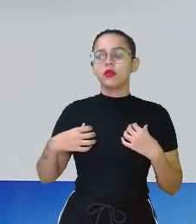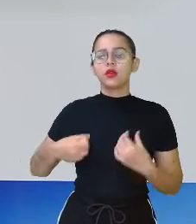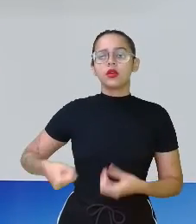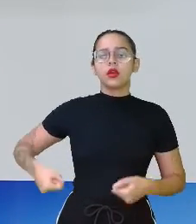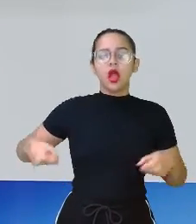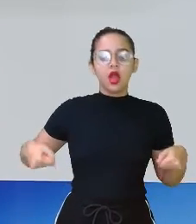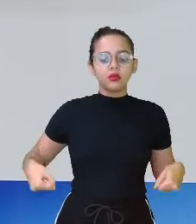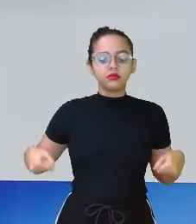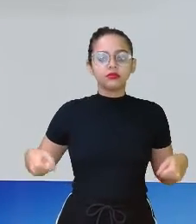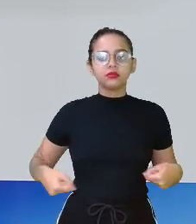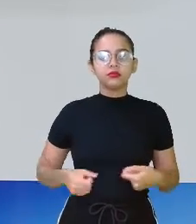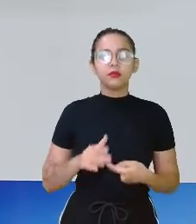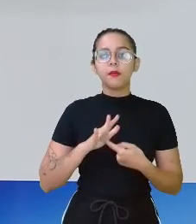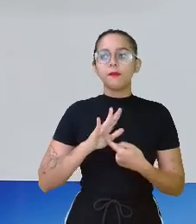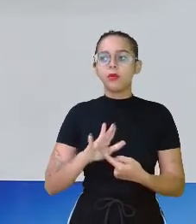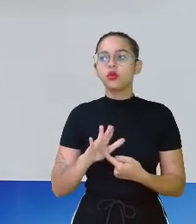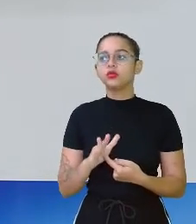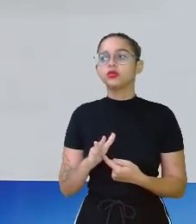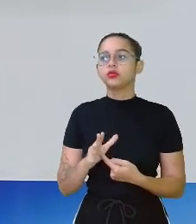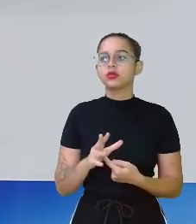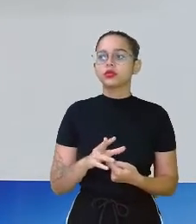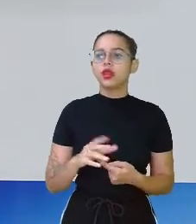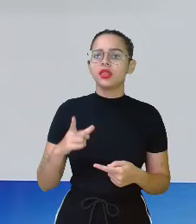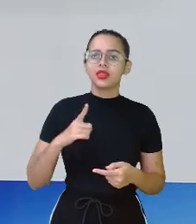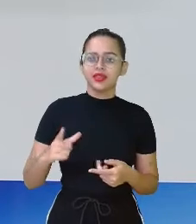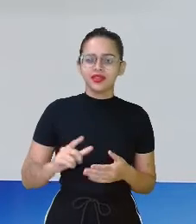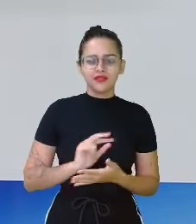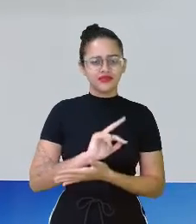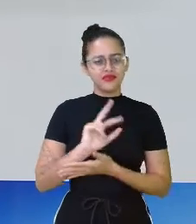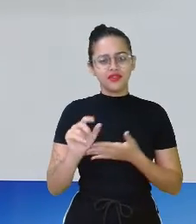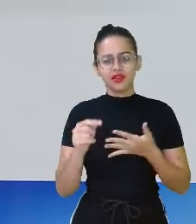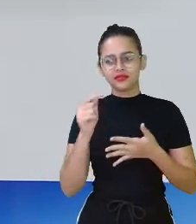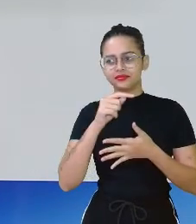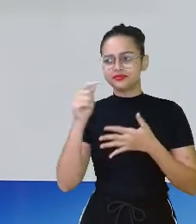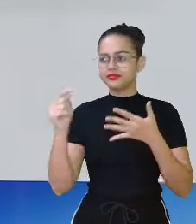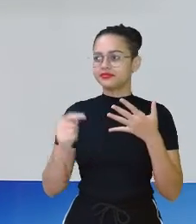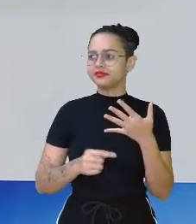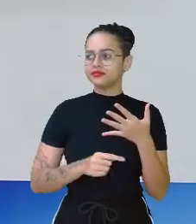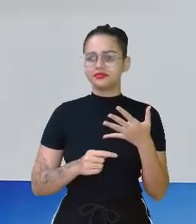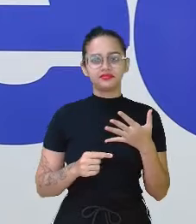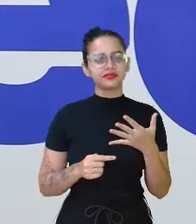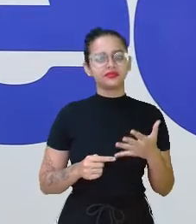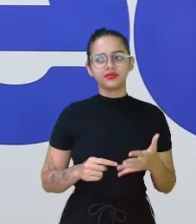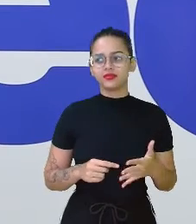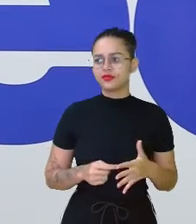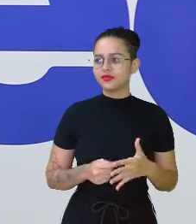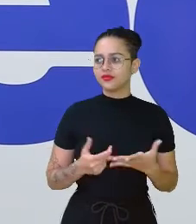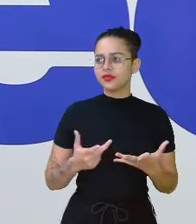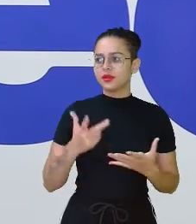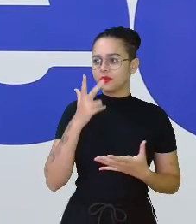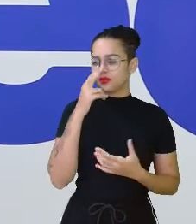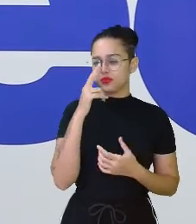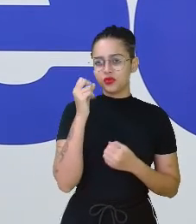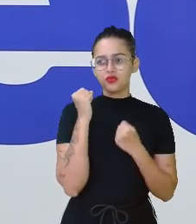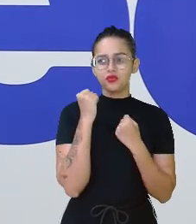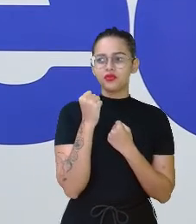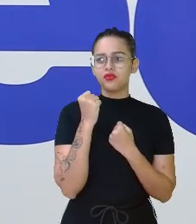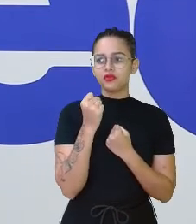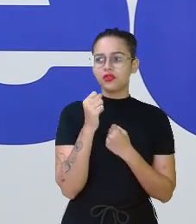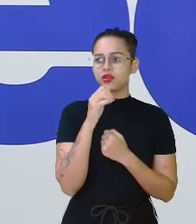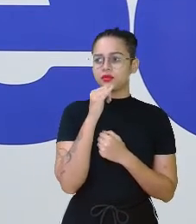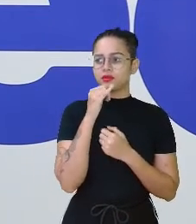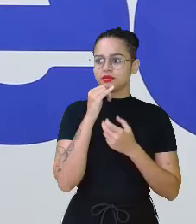sacolas também, mostrando. Aí tem várias questões para ser discutidas. A intencionalidade aí é imensa. Muito aquela forte, questão de você...